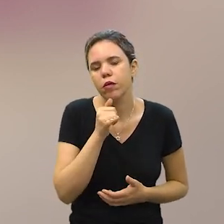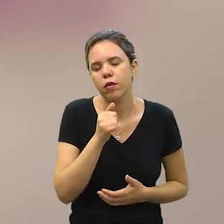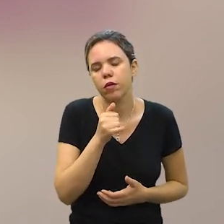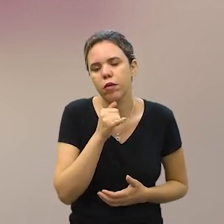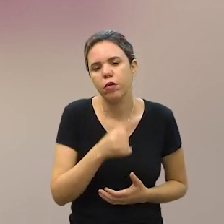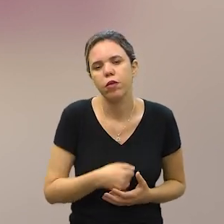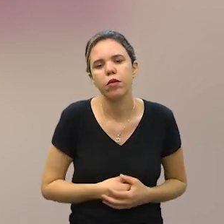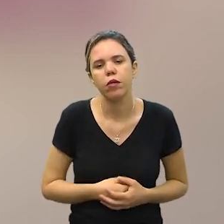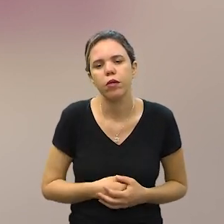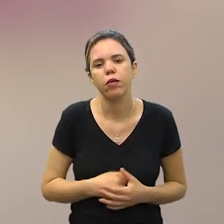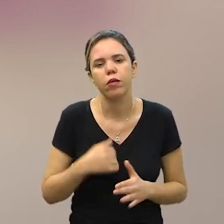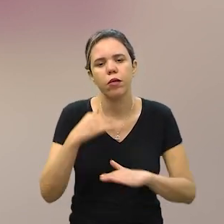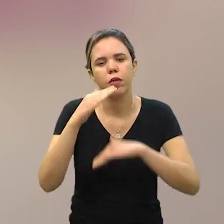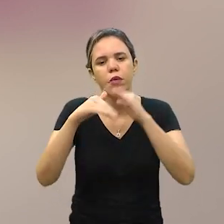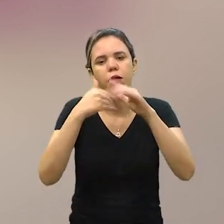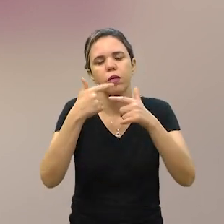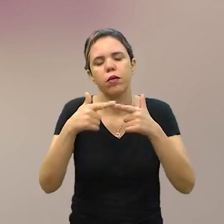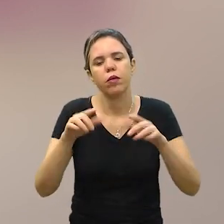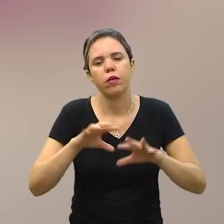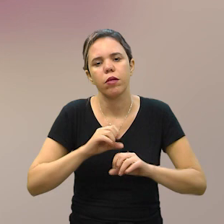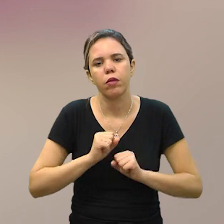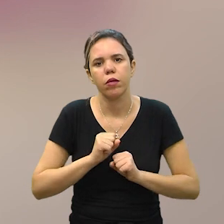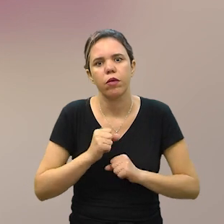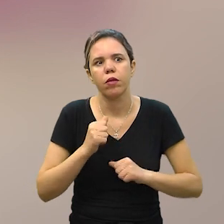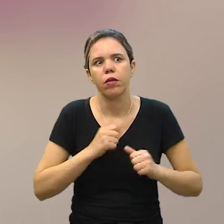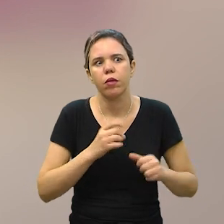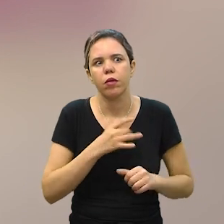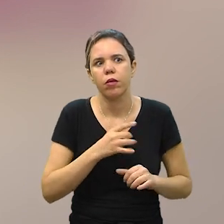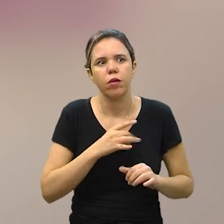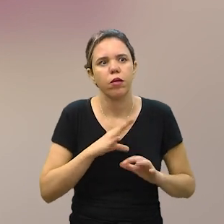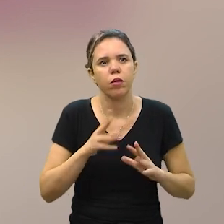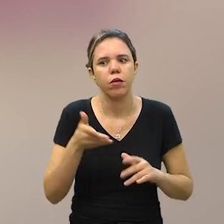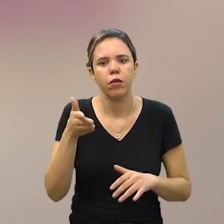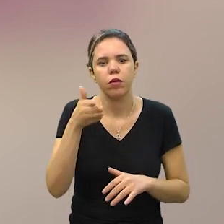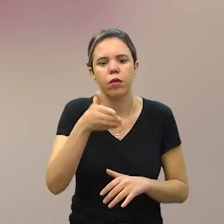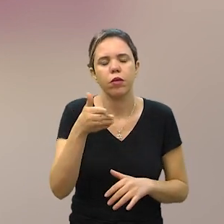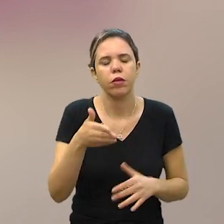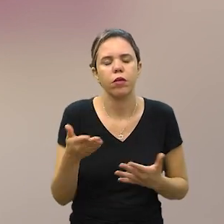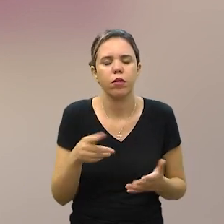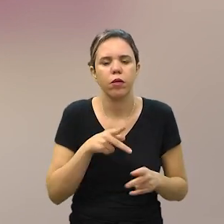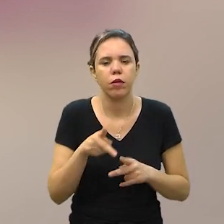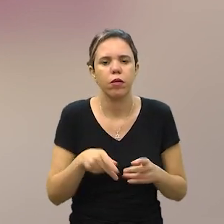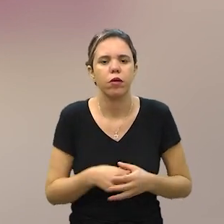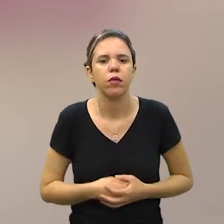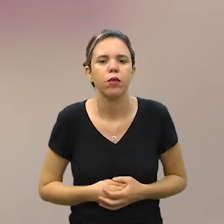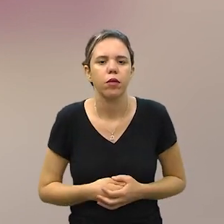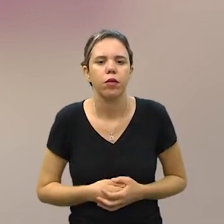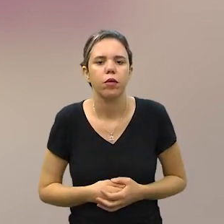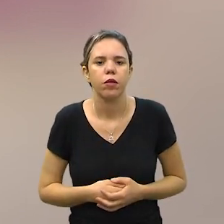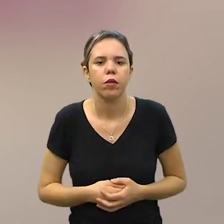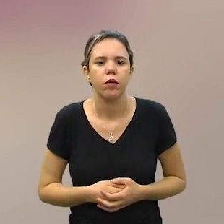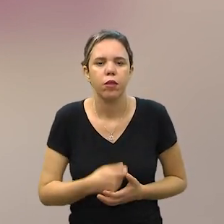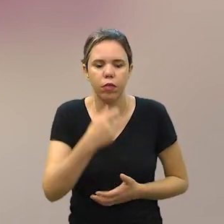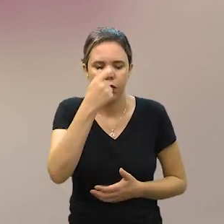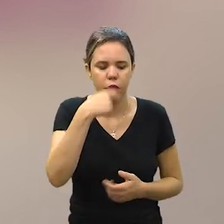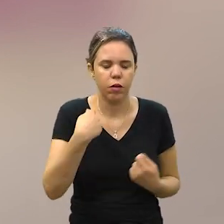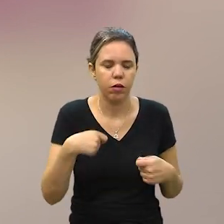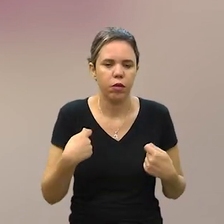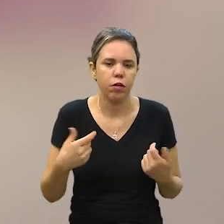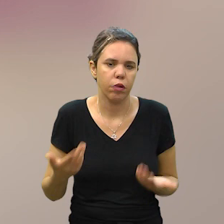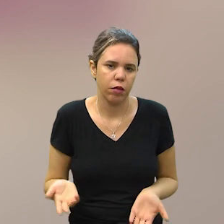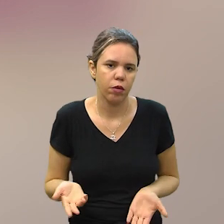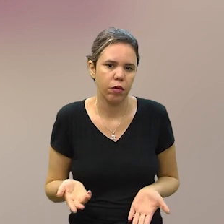exemplo, desenvolver agora uma agorafobia, de ter medo de estar ali com pessoas, né? E ela